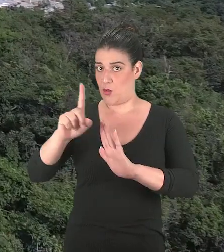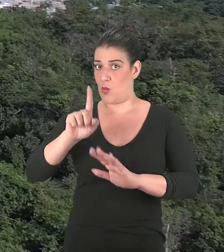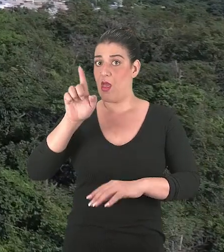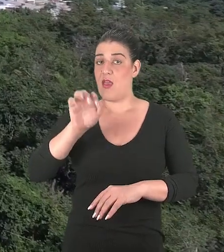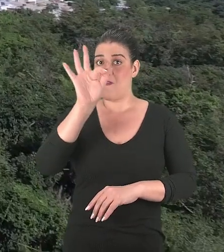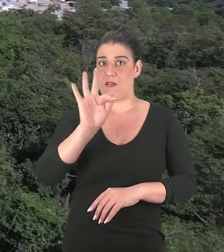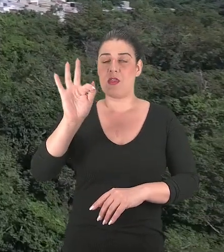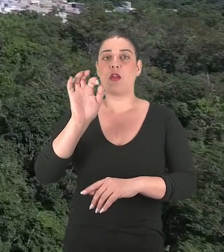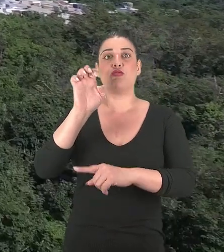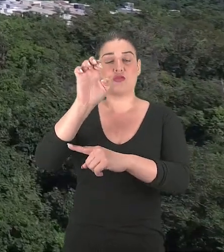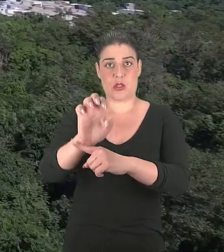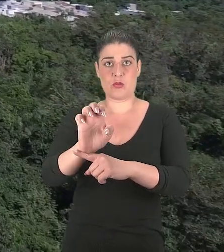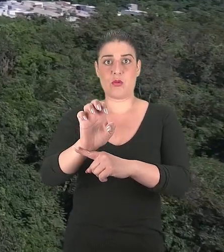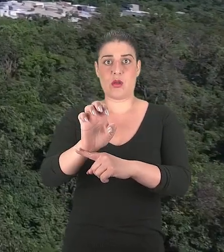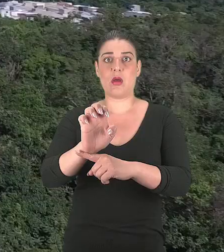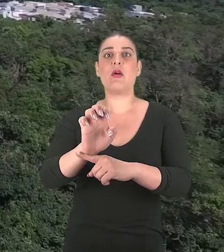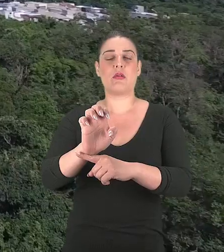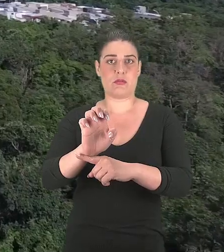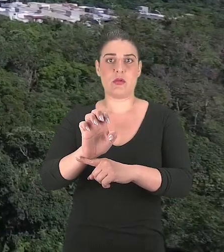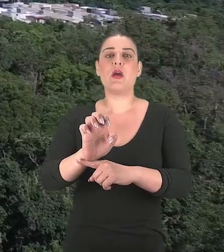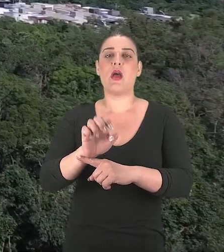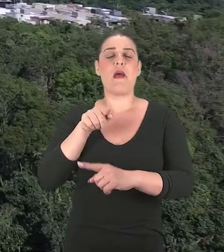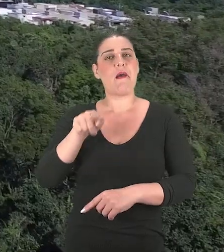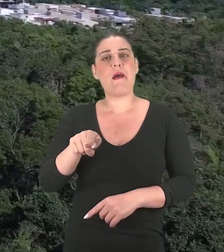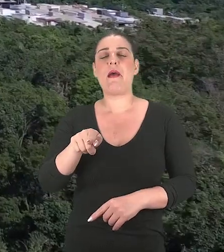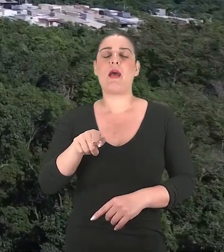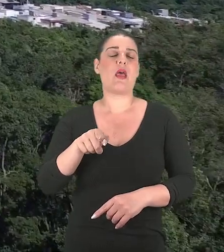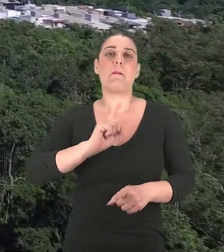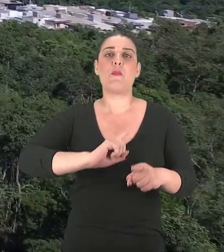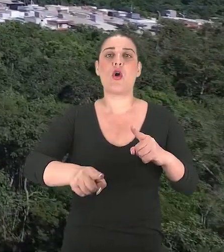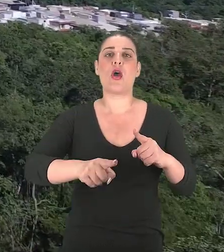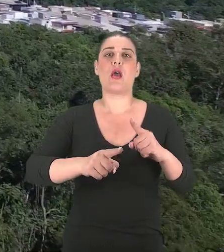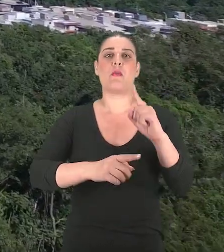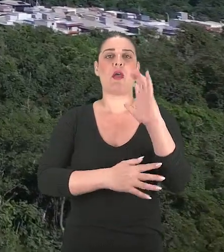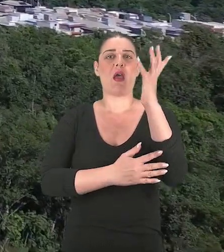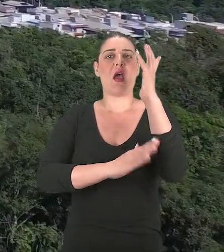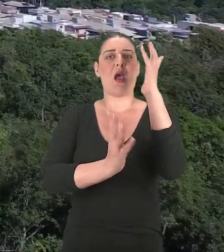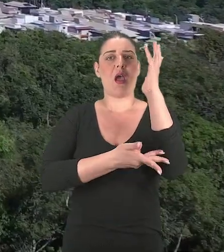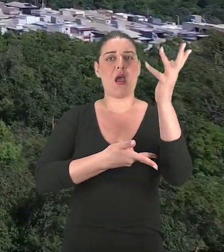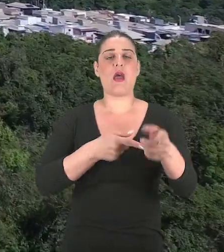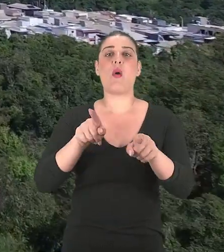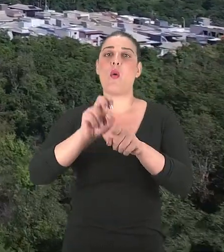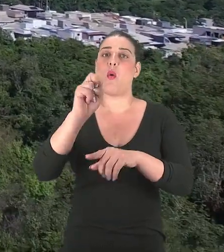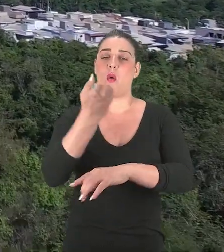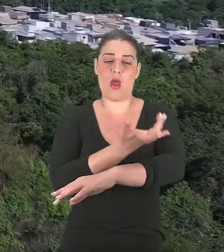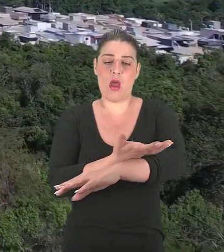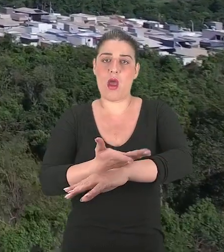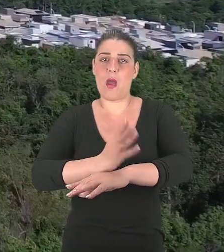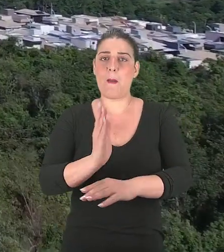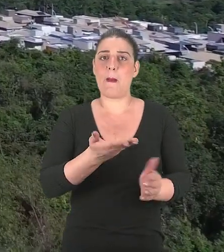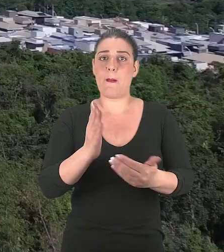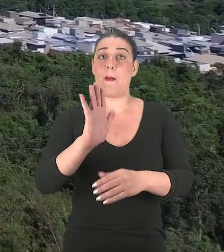federal. Ela inviabiliza, né, você fazer corte ali, expressão de vegetação.